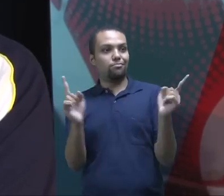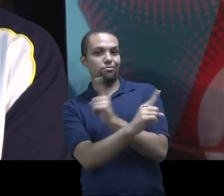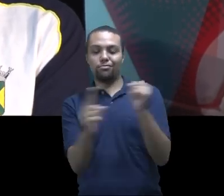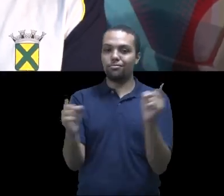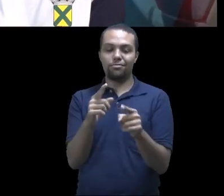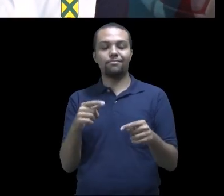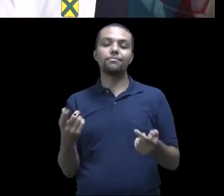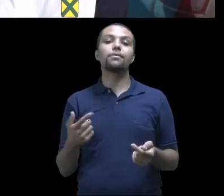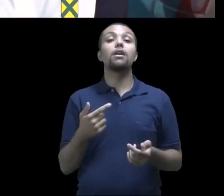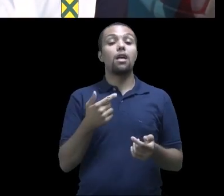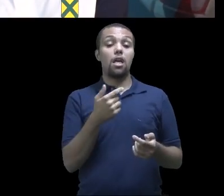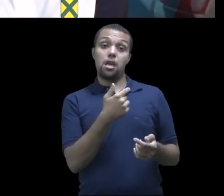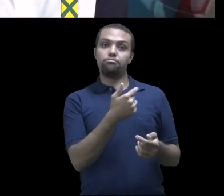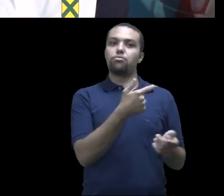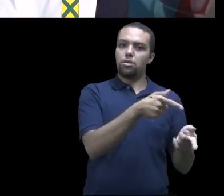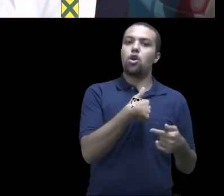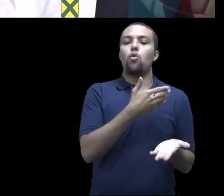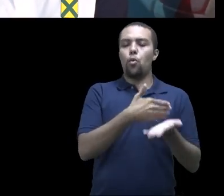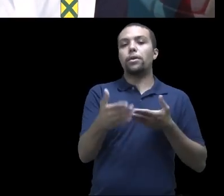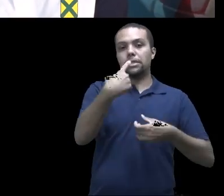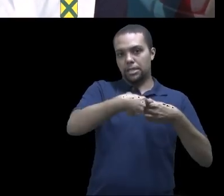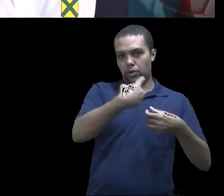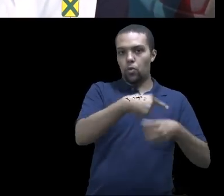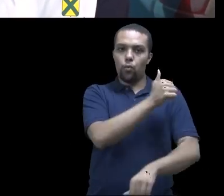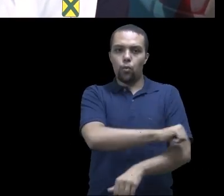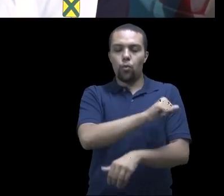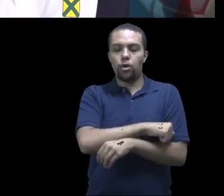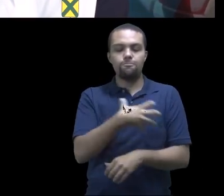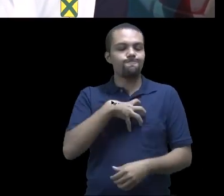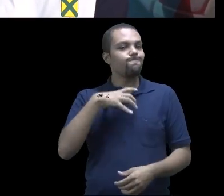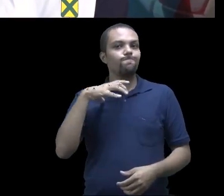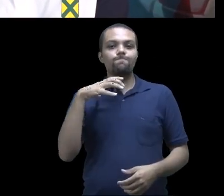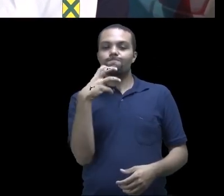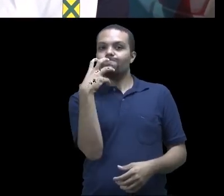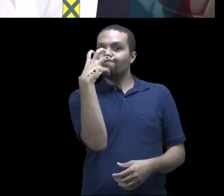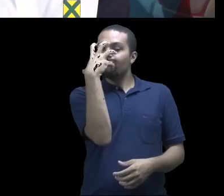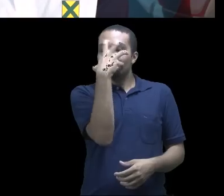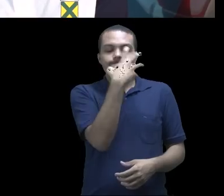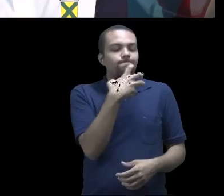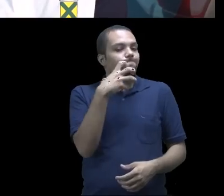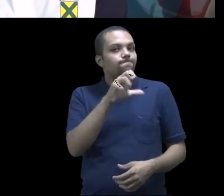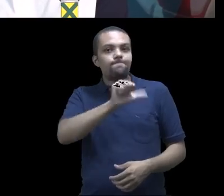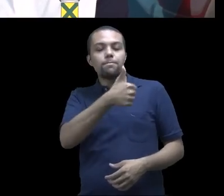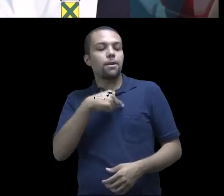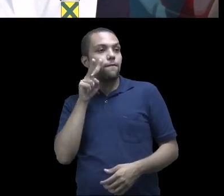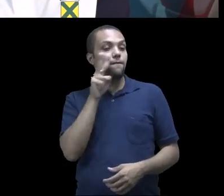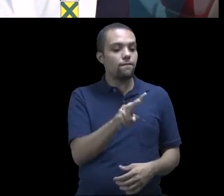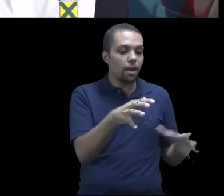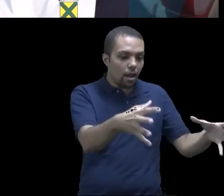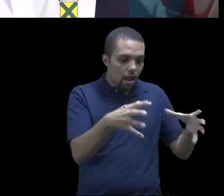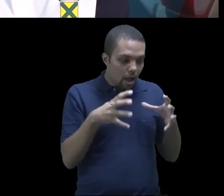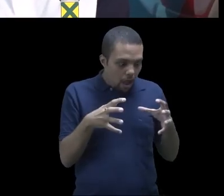comecei no interior do Rio de Janeiro, na minha cidade, e foi paixão. A primeira vez que